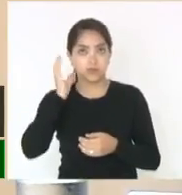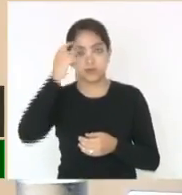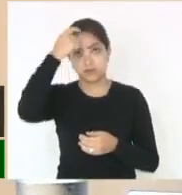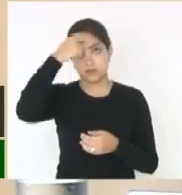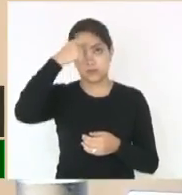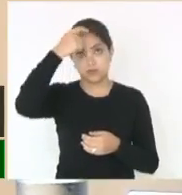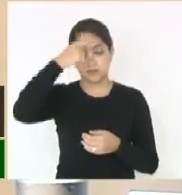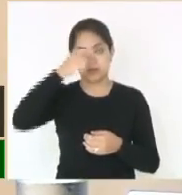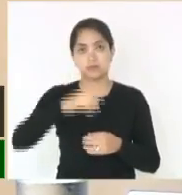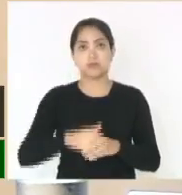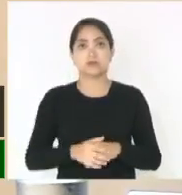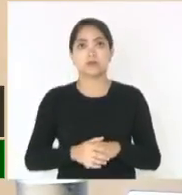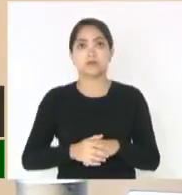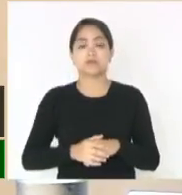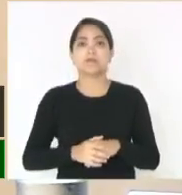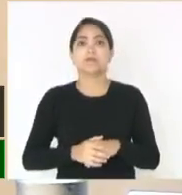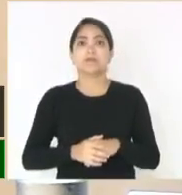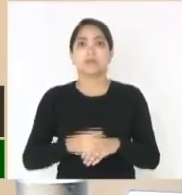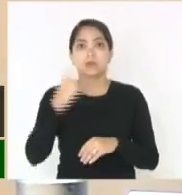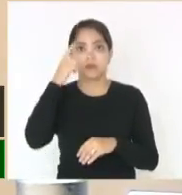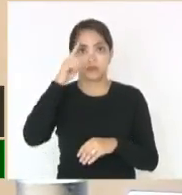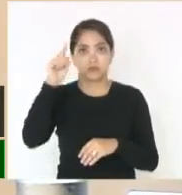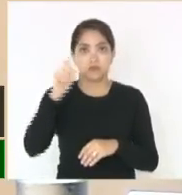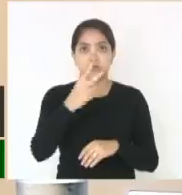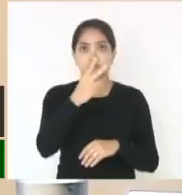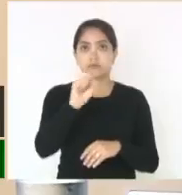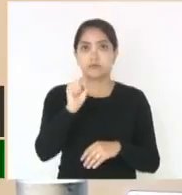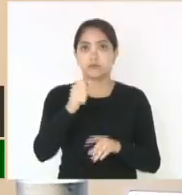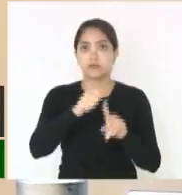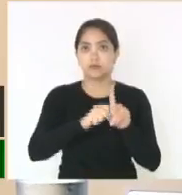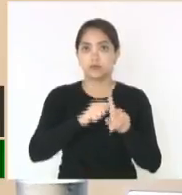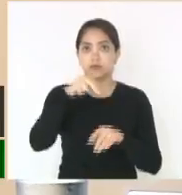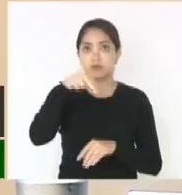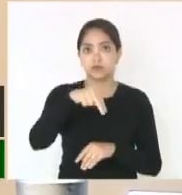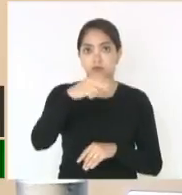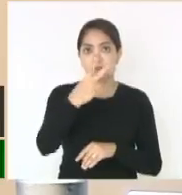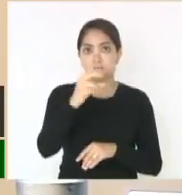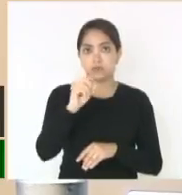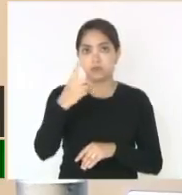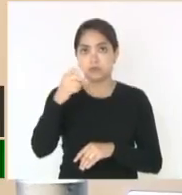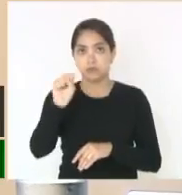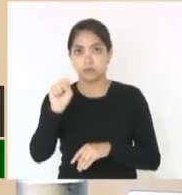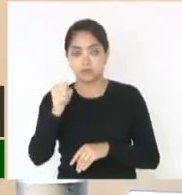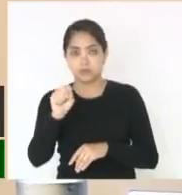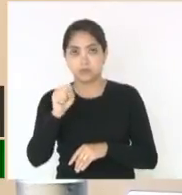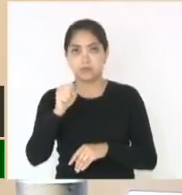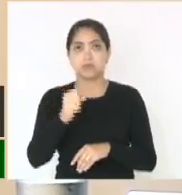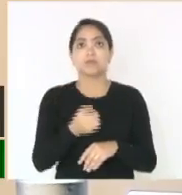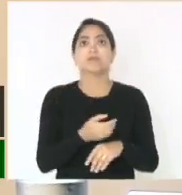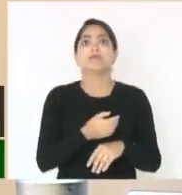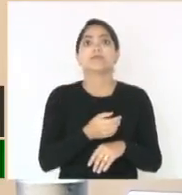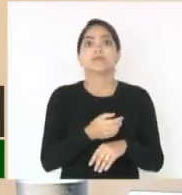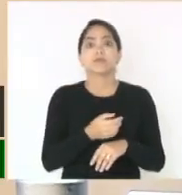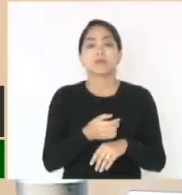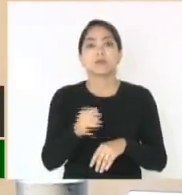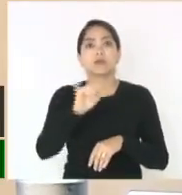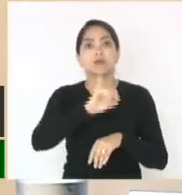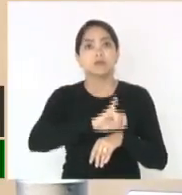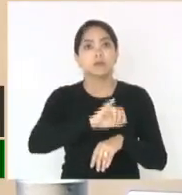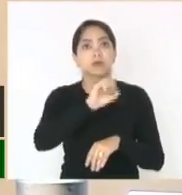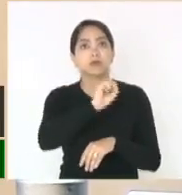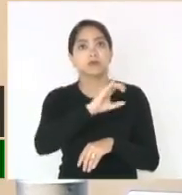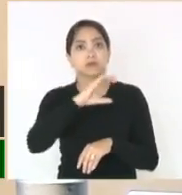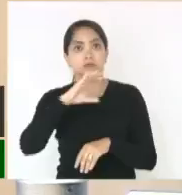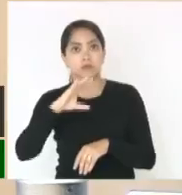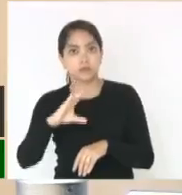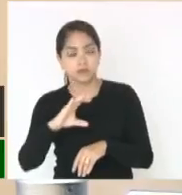Goodluck. Às 14 horas do dia 28 de novembro do ano de 2018, nesta cidade de Florianópolis, capital do